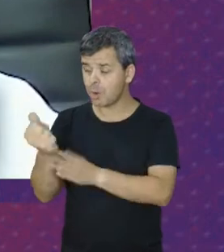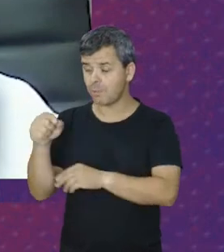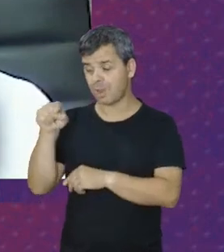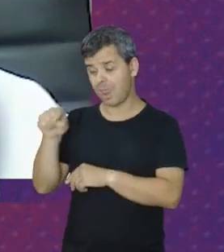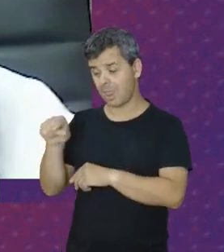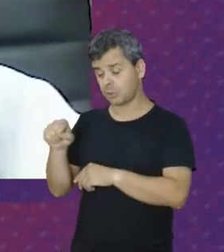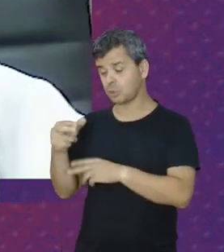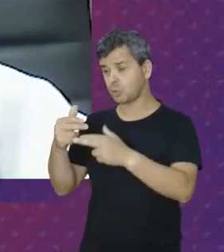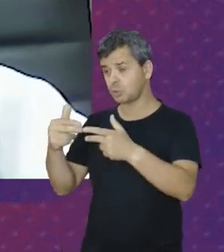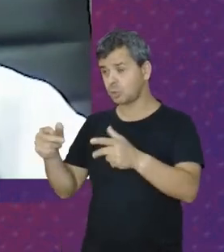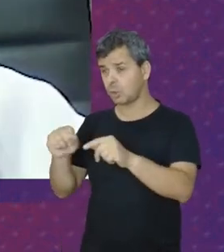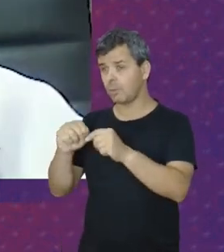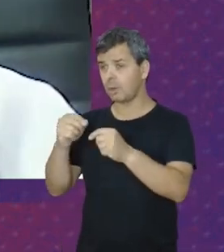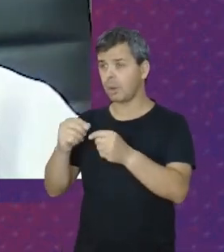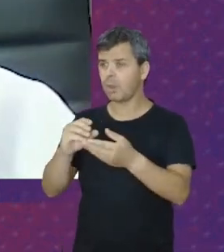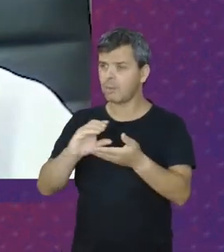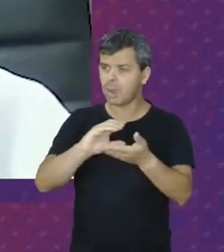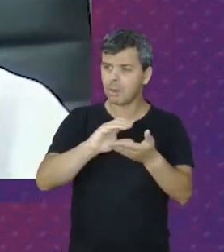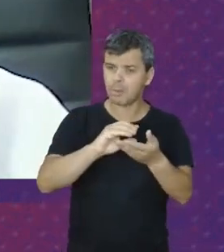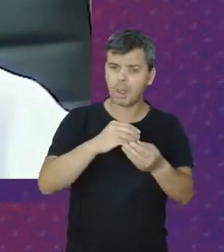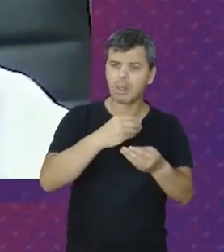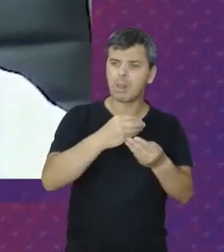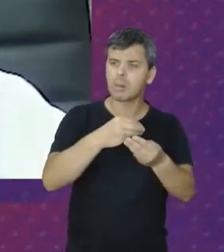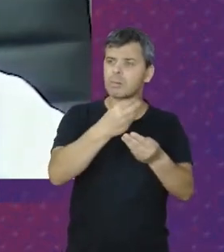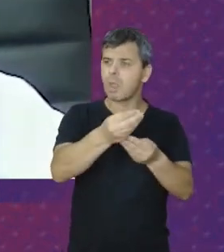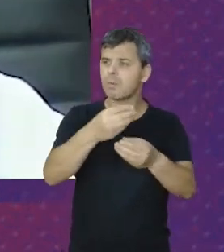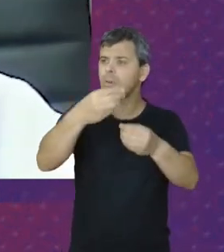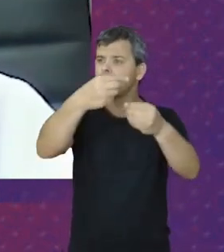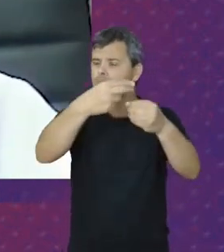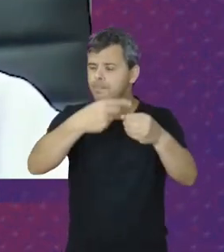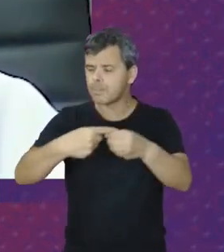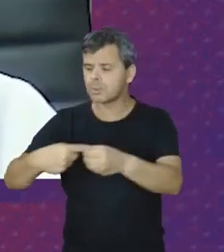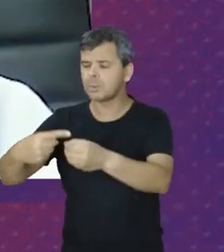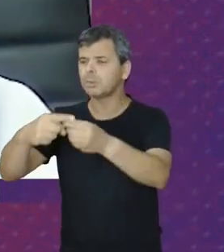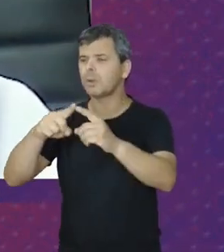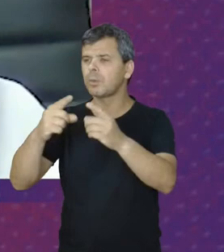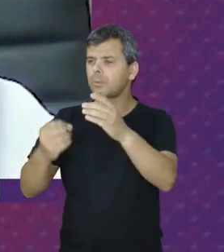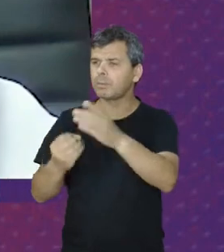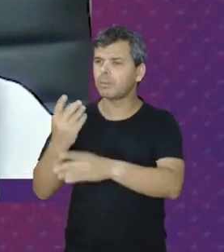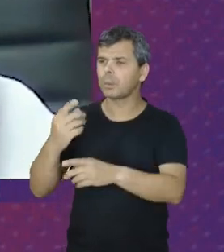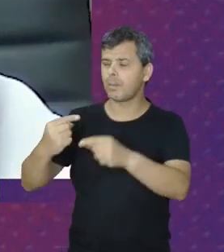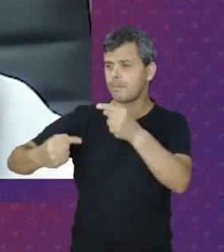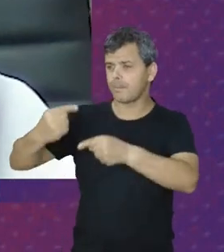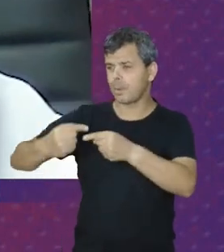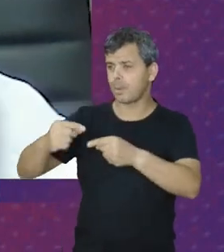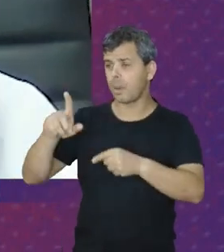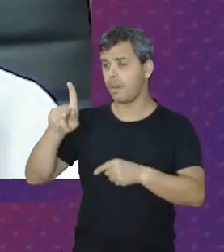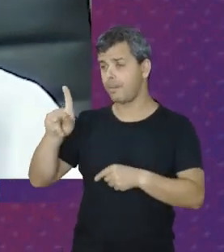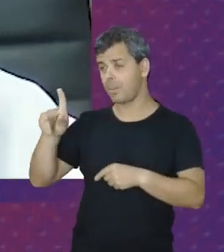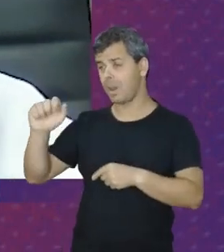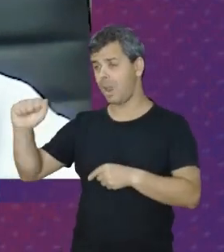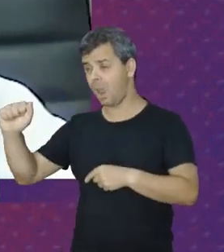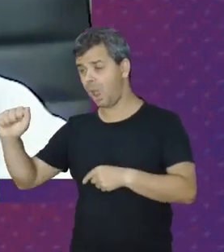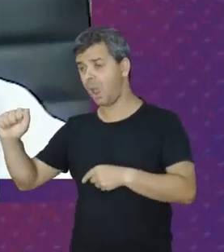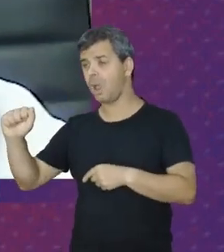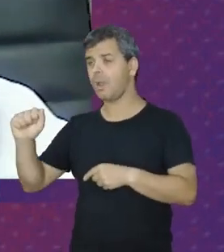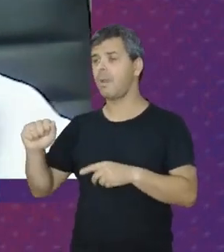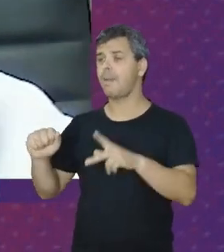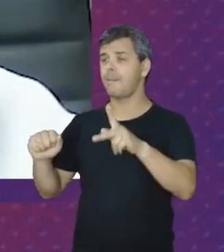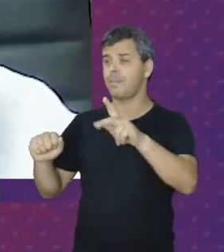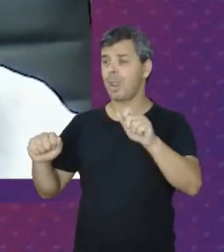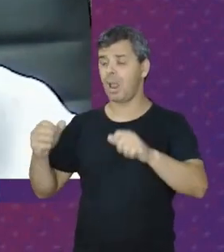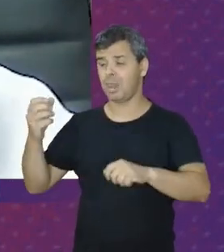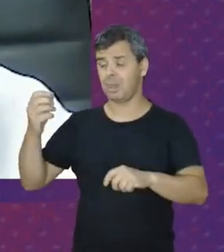o governo federal, e repassava para os municípios para que eles pudessem implantar a política do PA Alimentos e PA